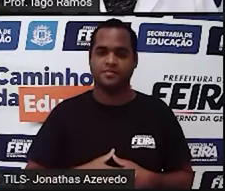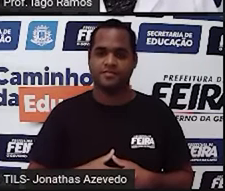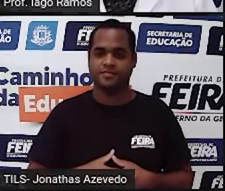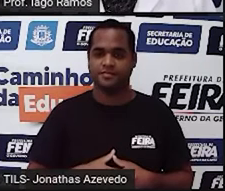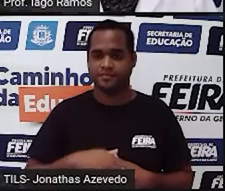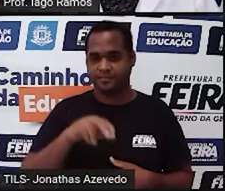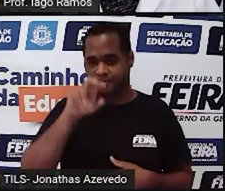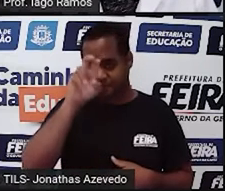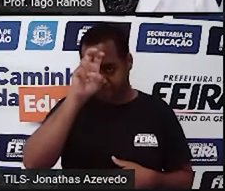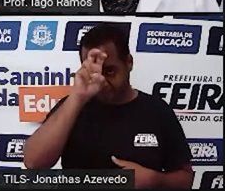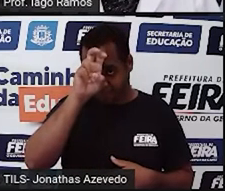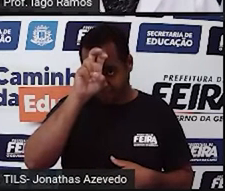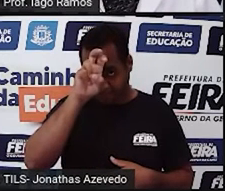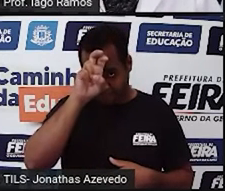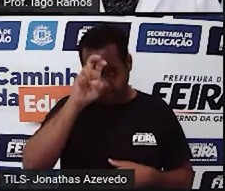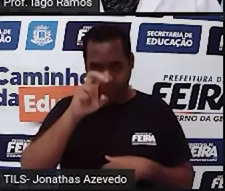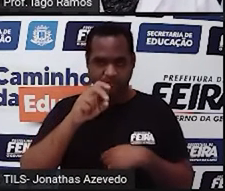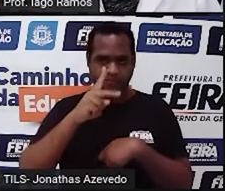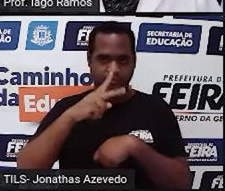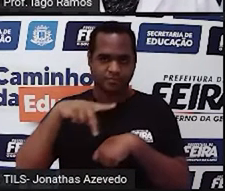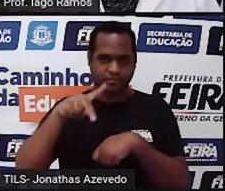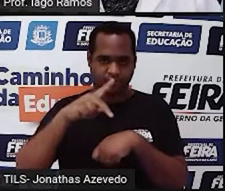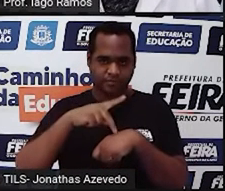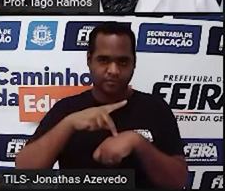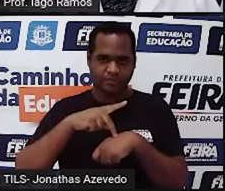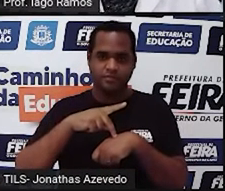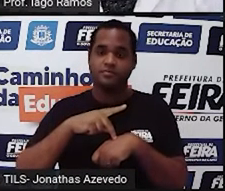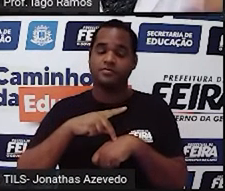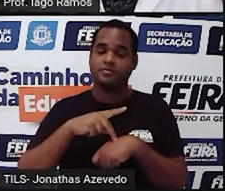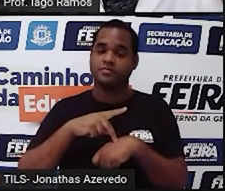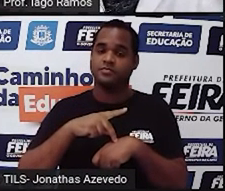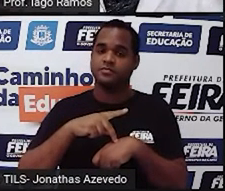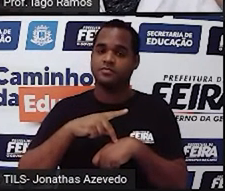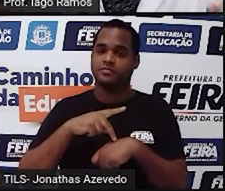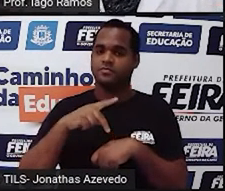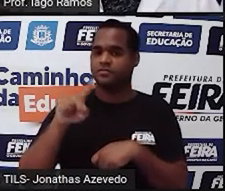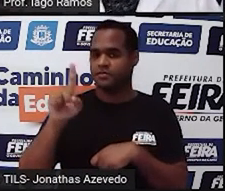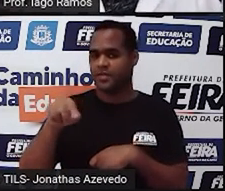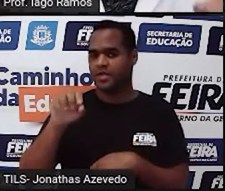vamos pegar o Egito que a gente falou do Egito né lá no Egito